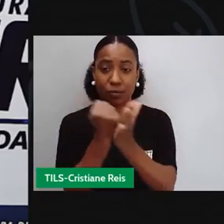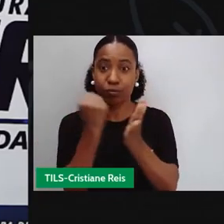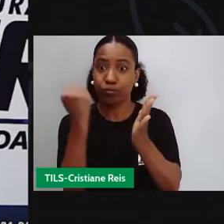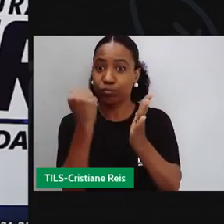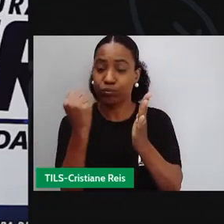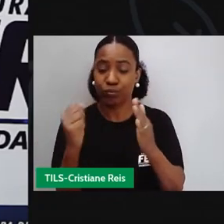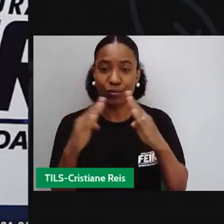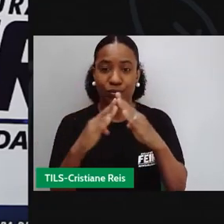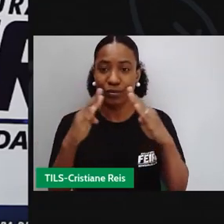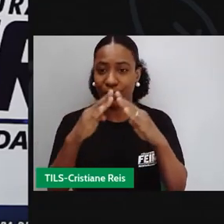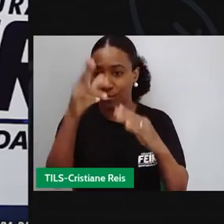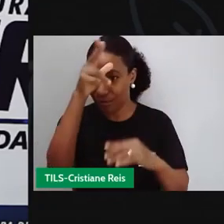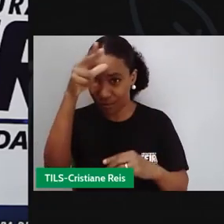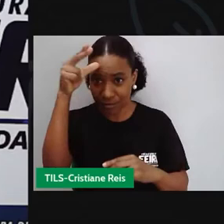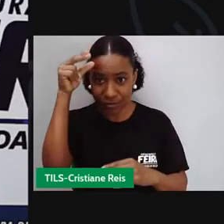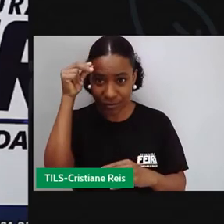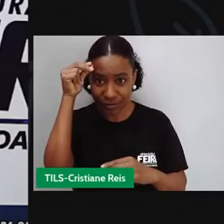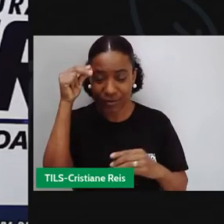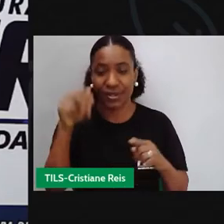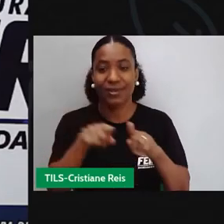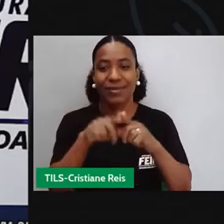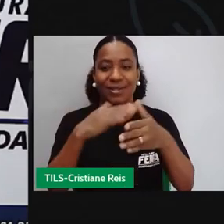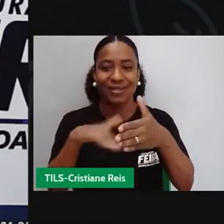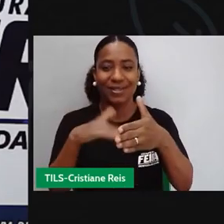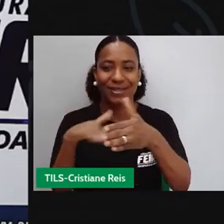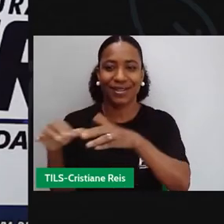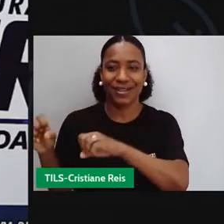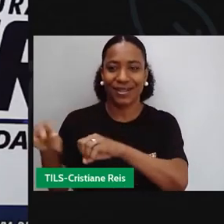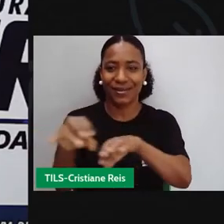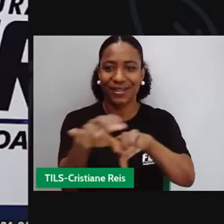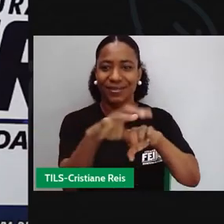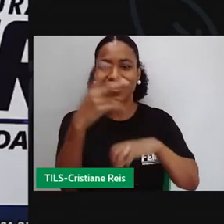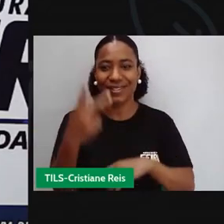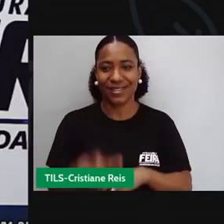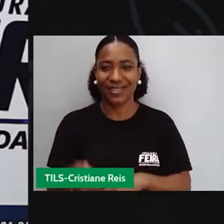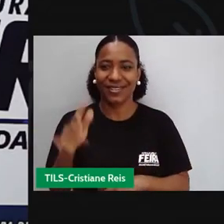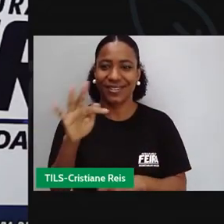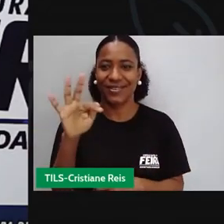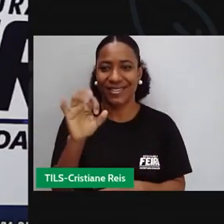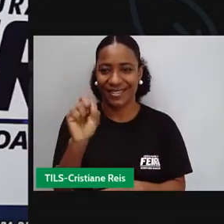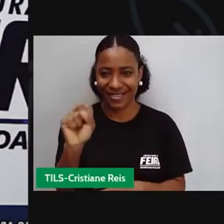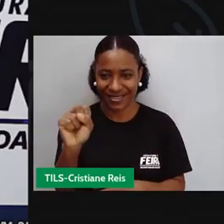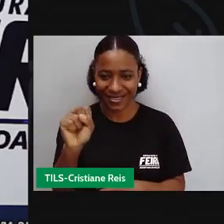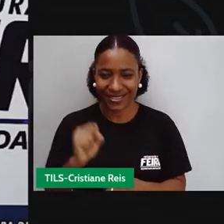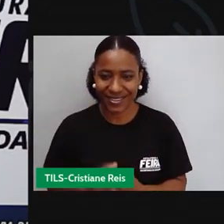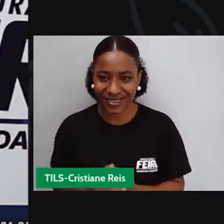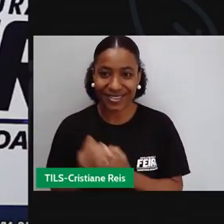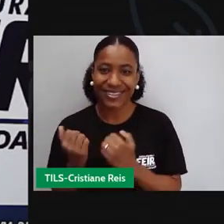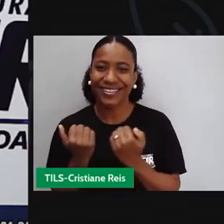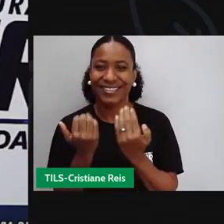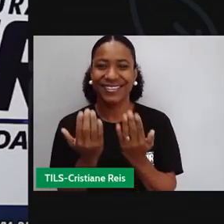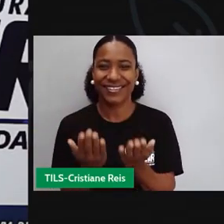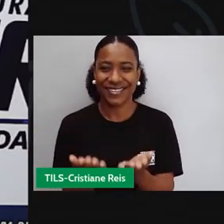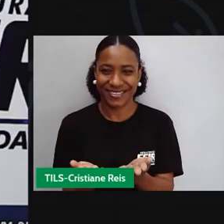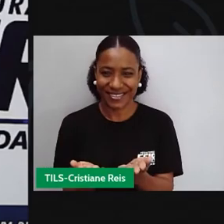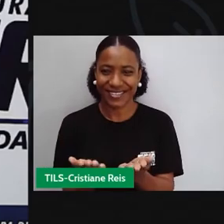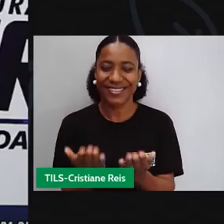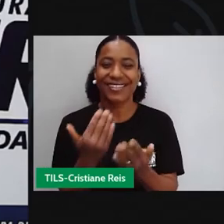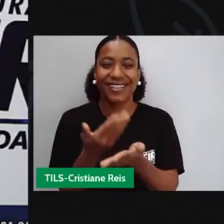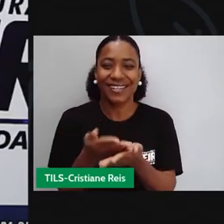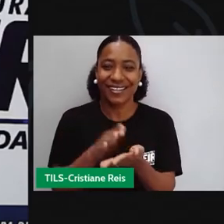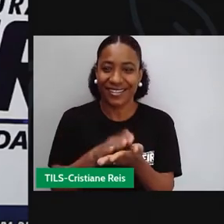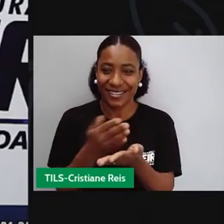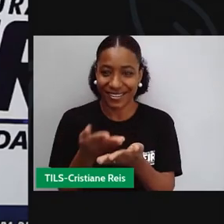da Prefeitura Municipal e da Secretaria de Educação de Feira de Santão. E ao nosso lado, a nossa querida